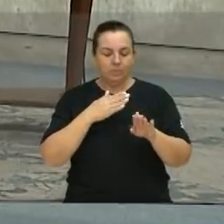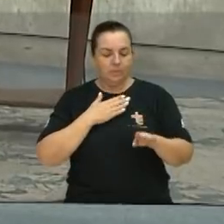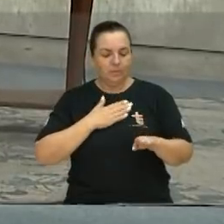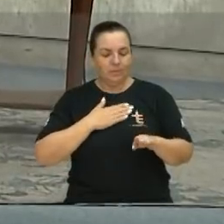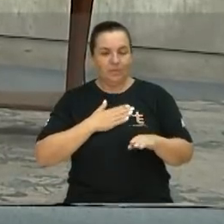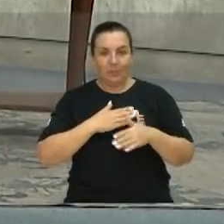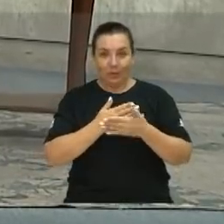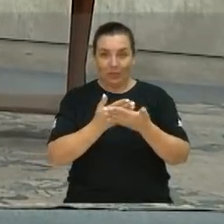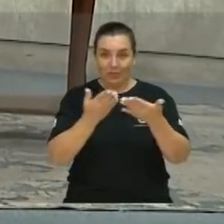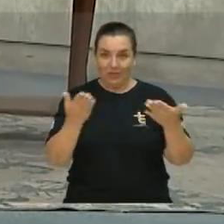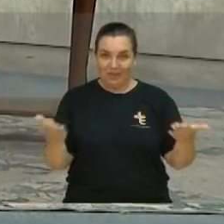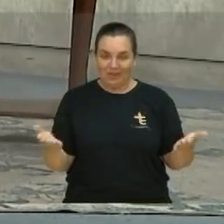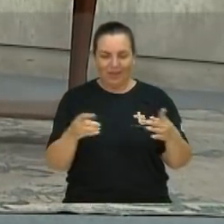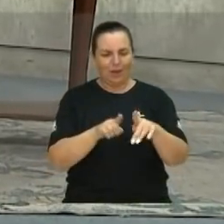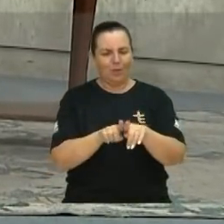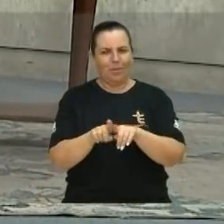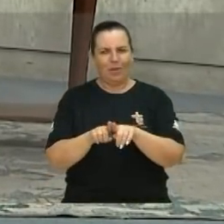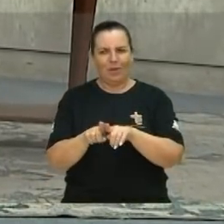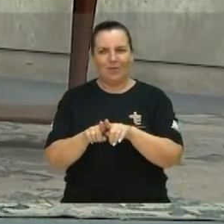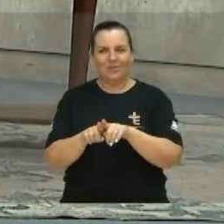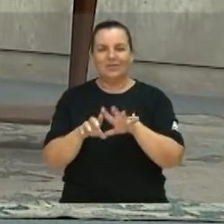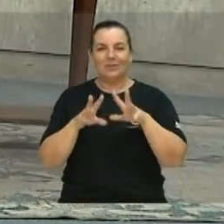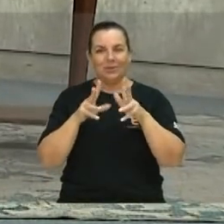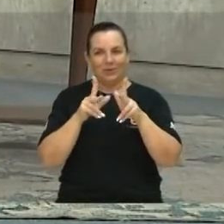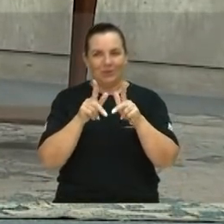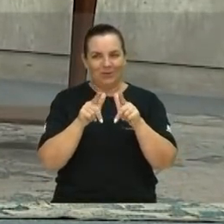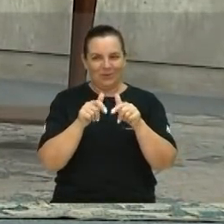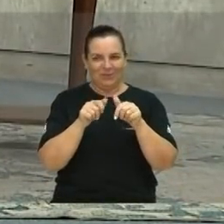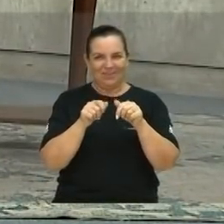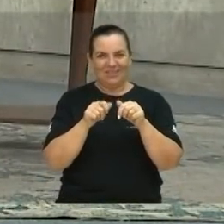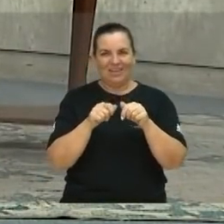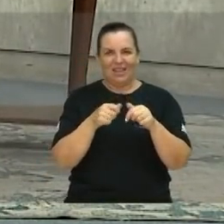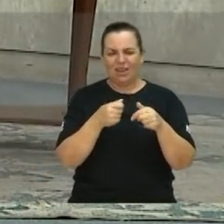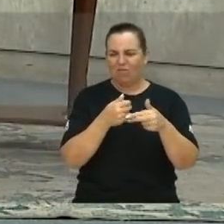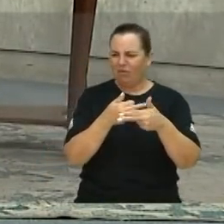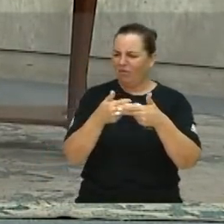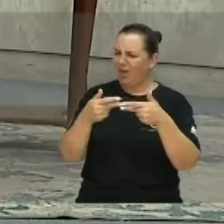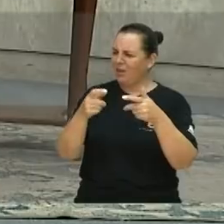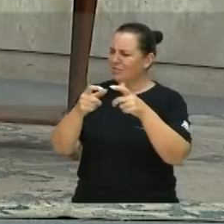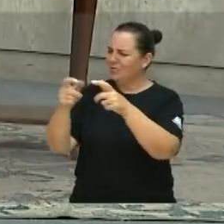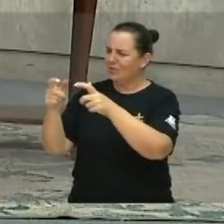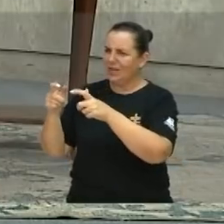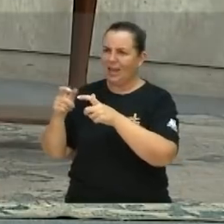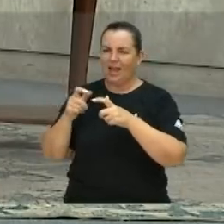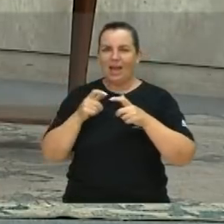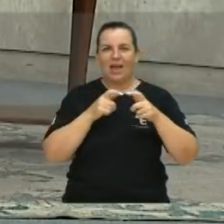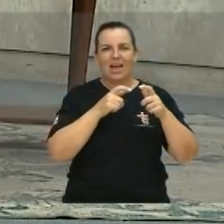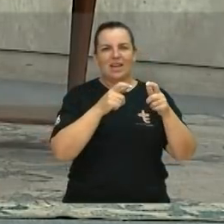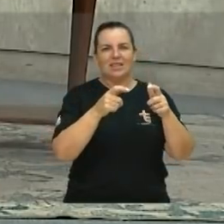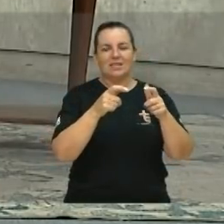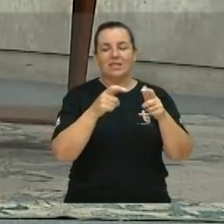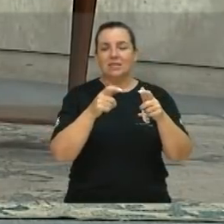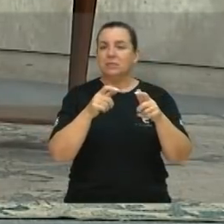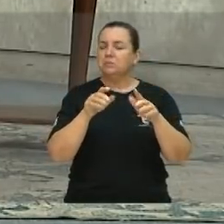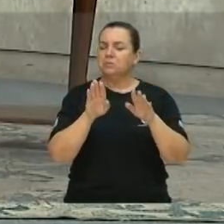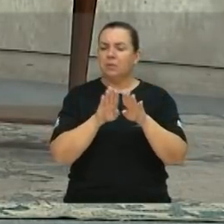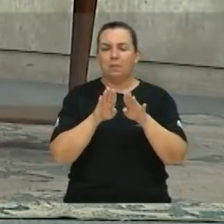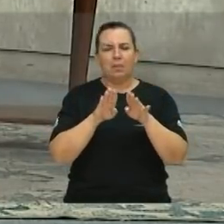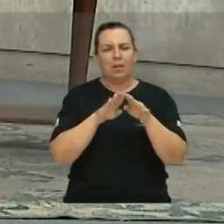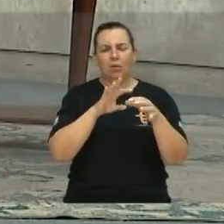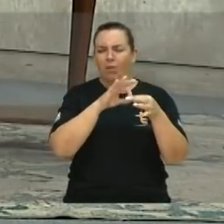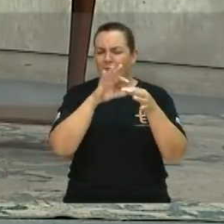saudá-lo querido irmão querida irmã e de tantos lugares de tantos ambientes e